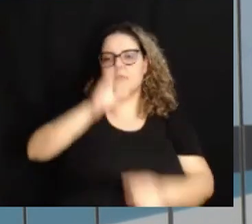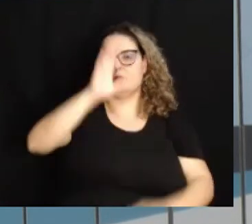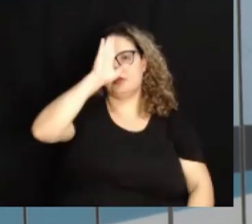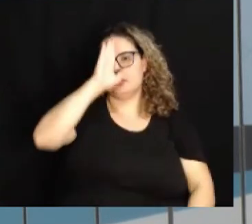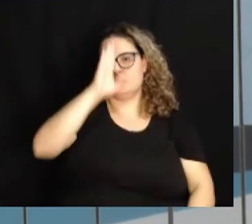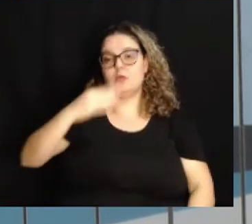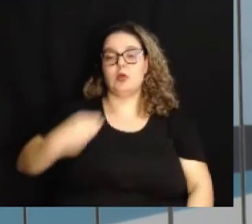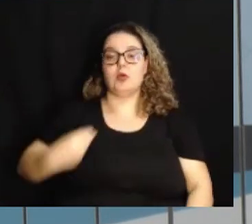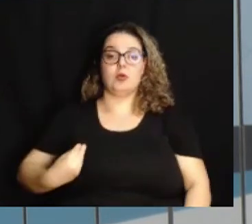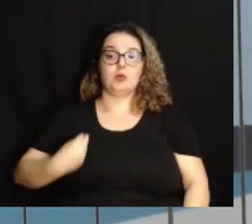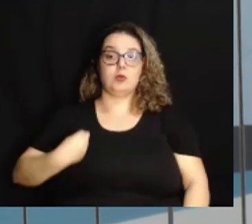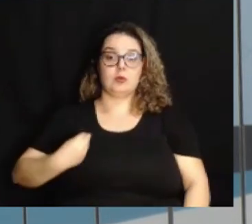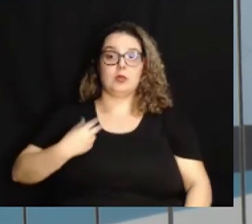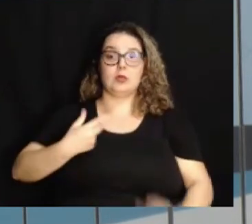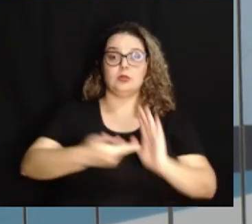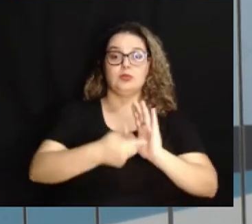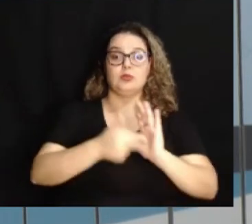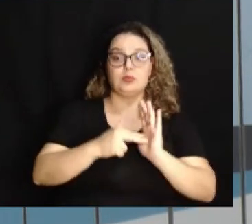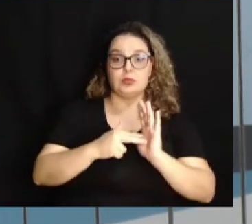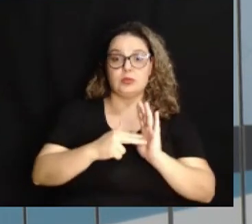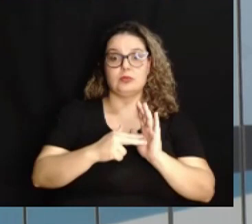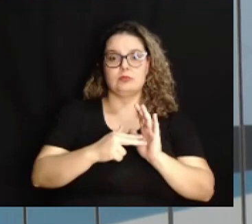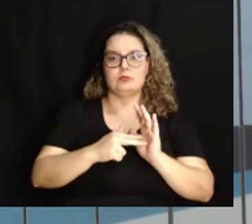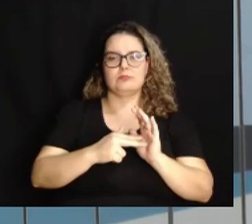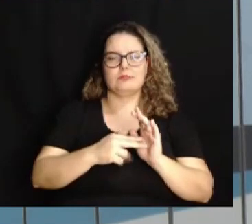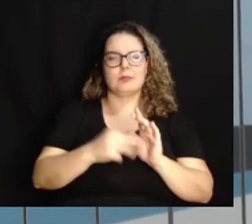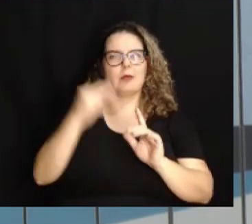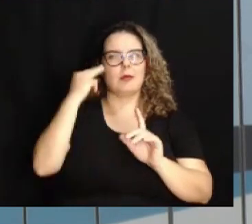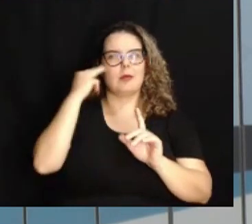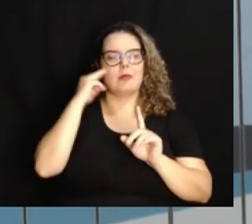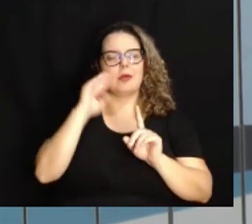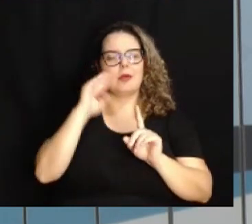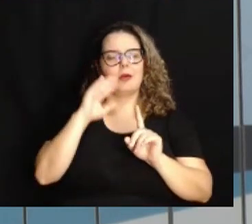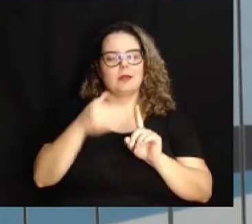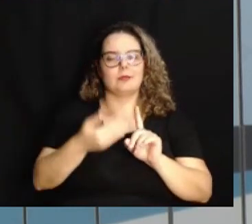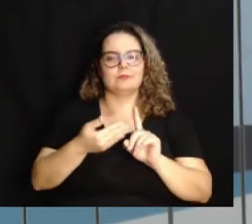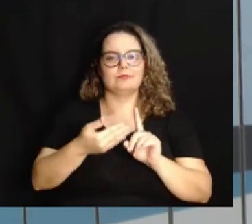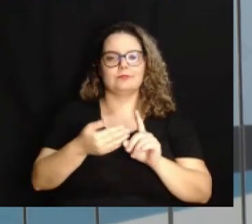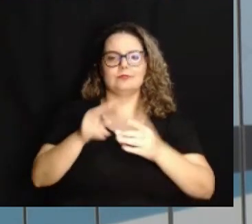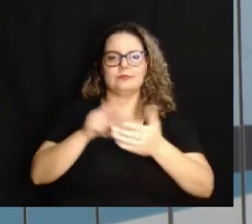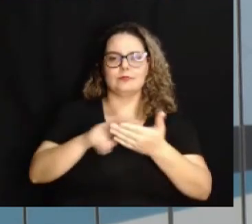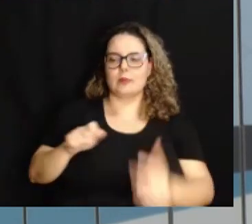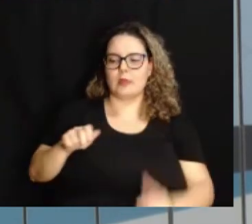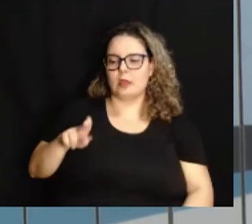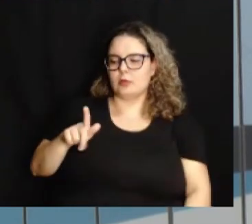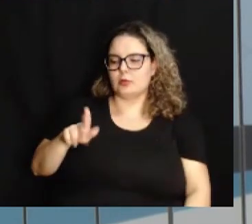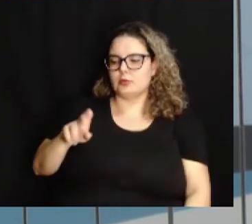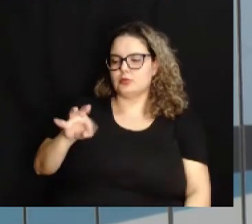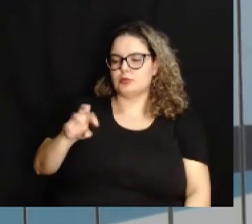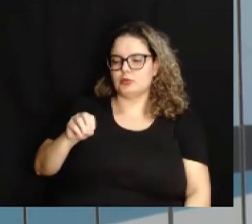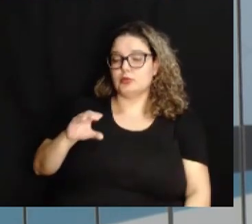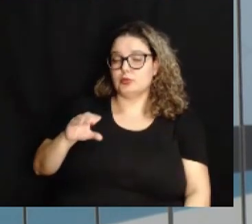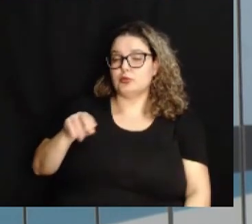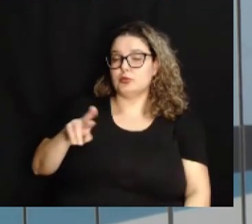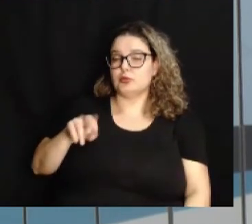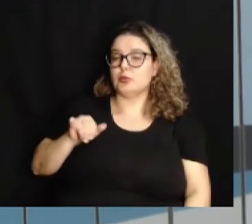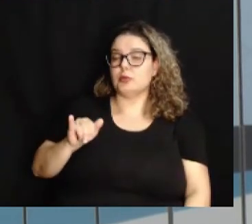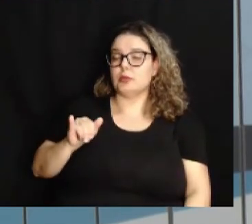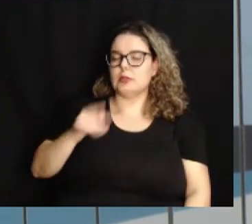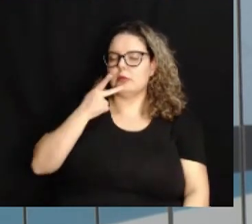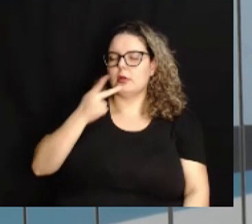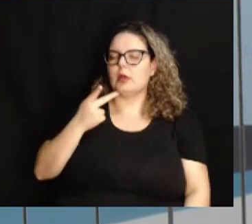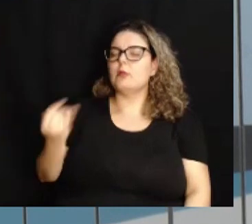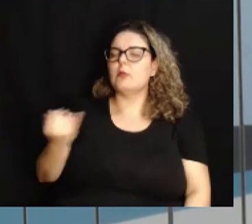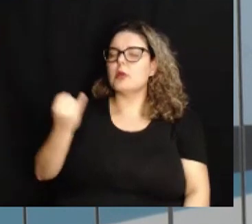sentido de honrar aquela memória. Uma vez eu li em Augusto Cury algo que ele diz muito, muito precioso sobre isso, né?